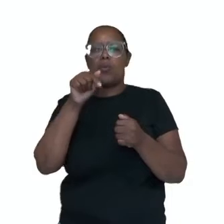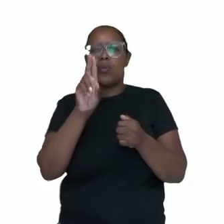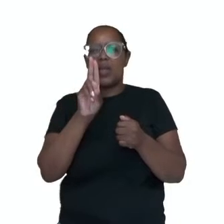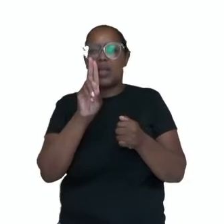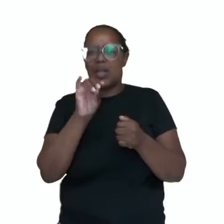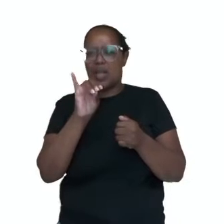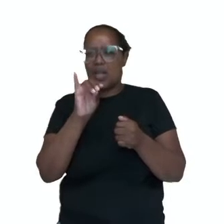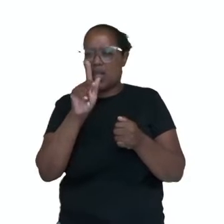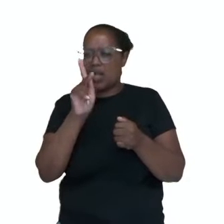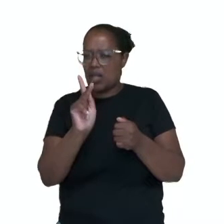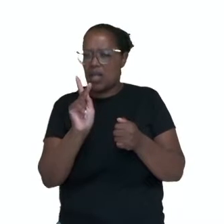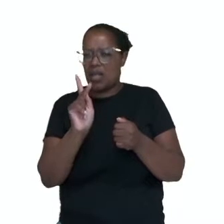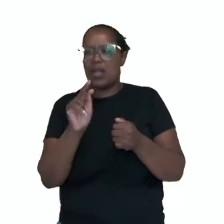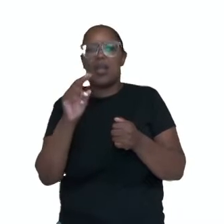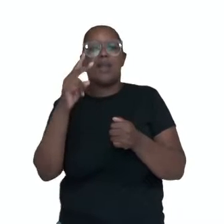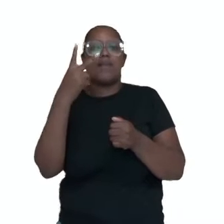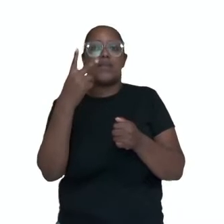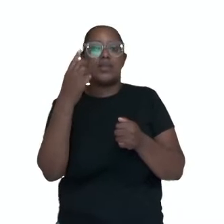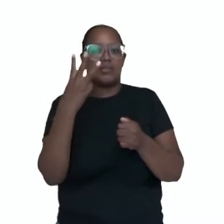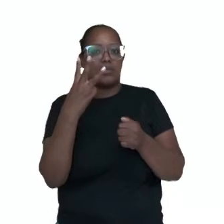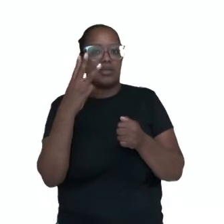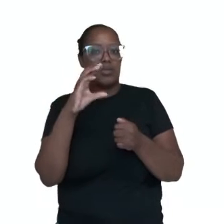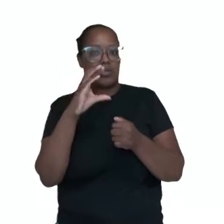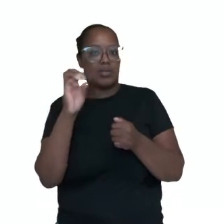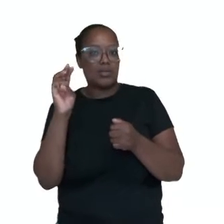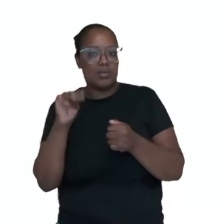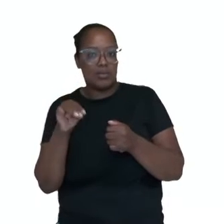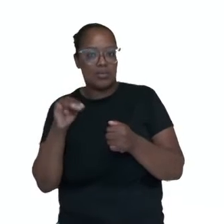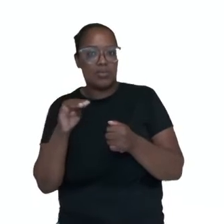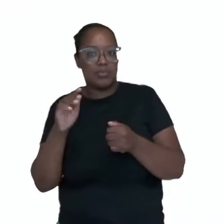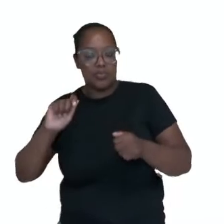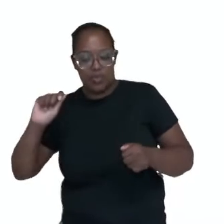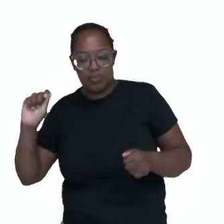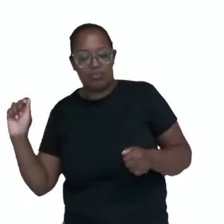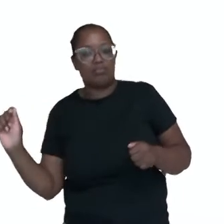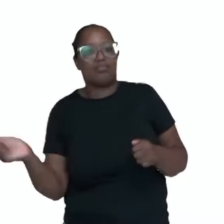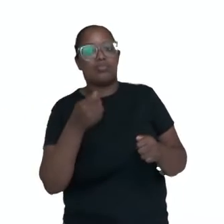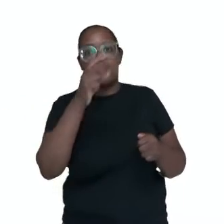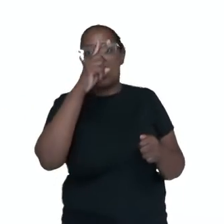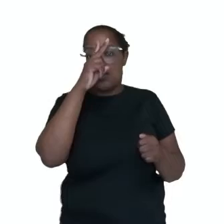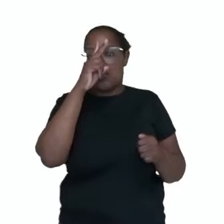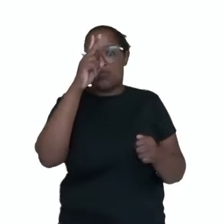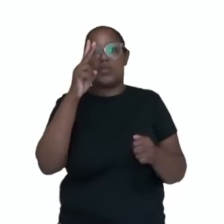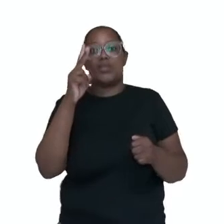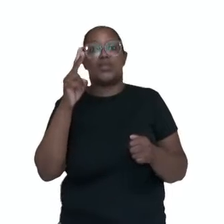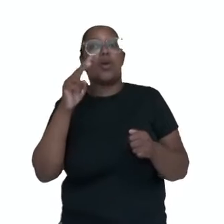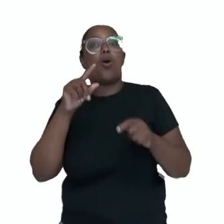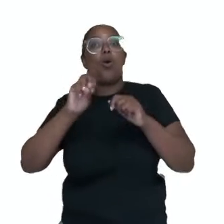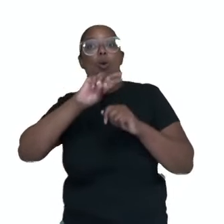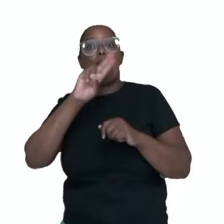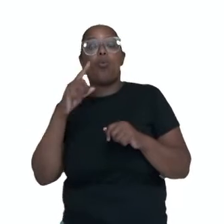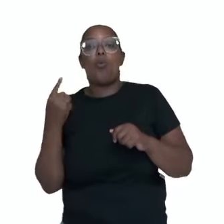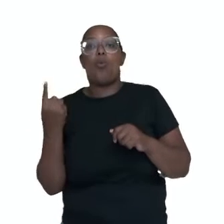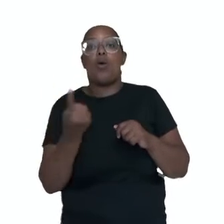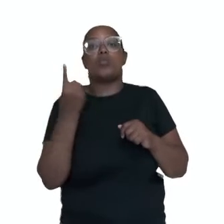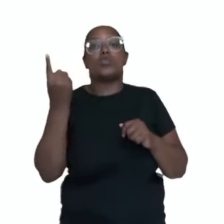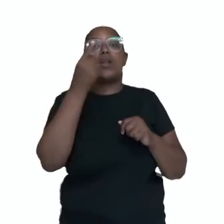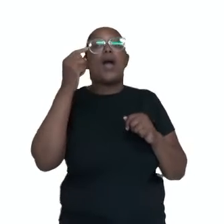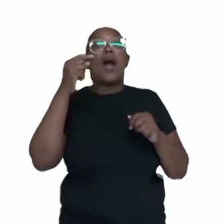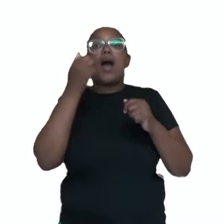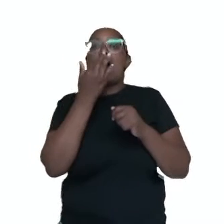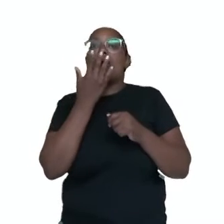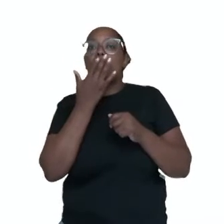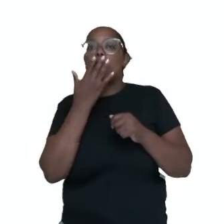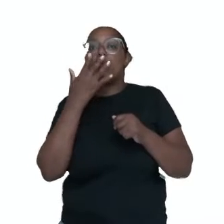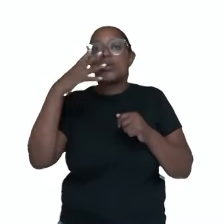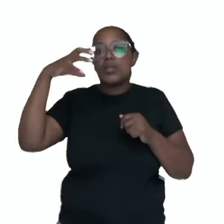em torno de 23 centímetros quando jogada a 30 centímetros de altura. A cor escura e